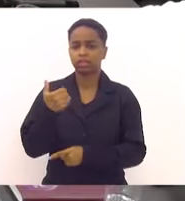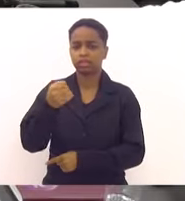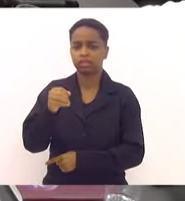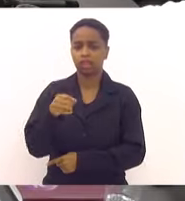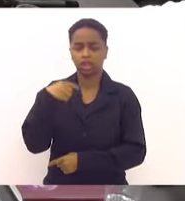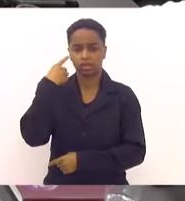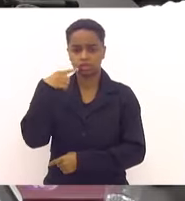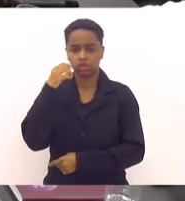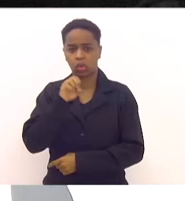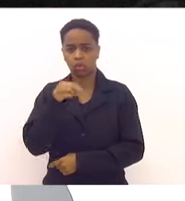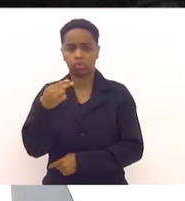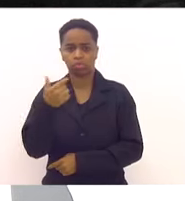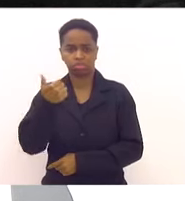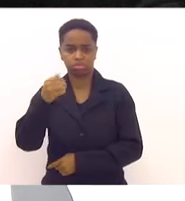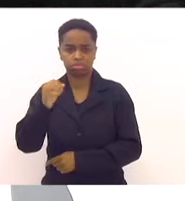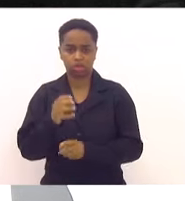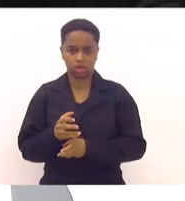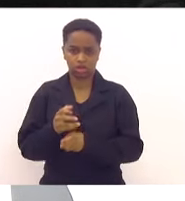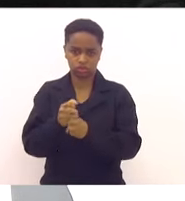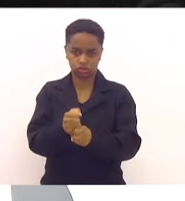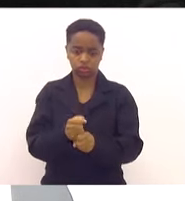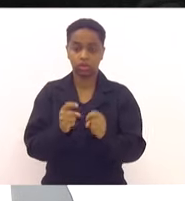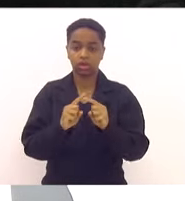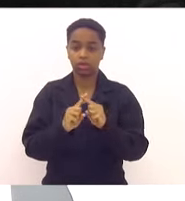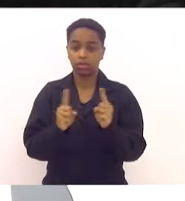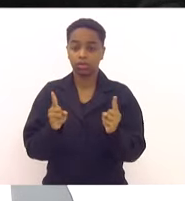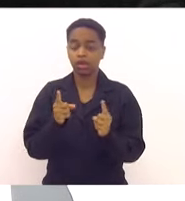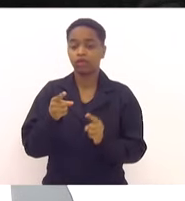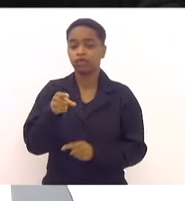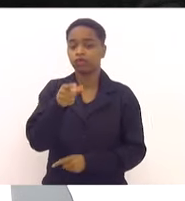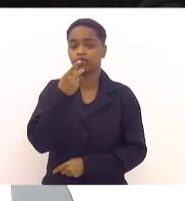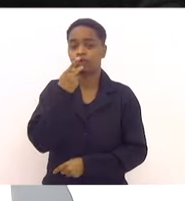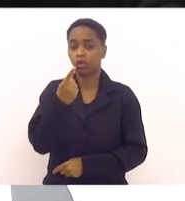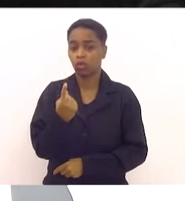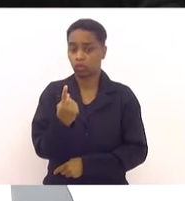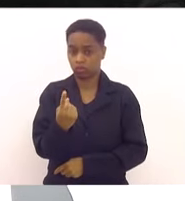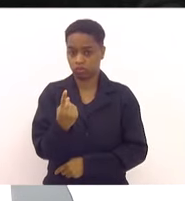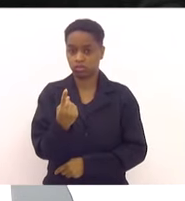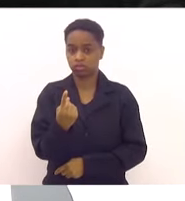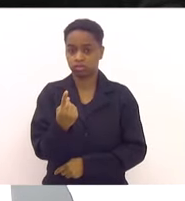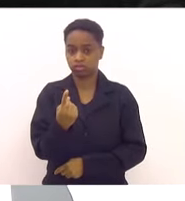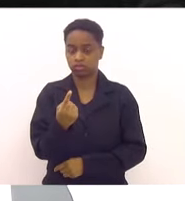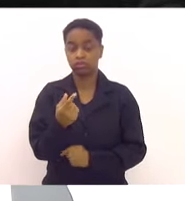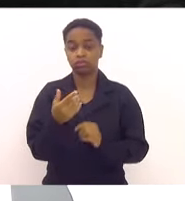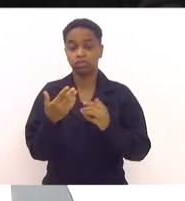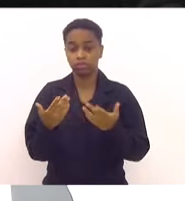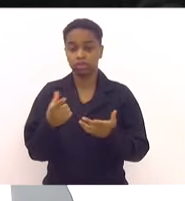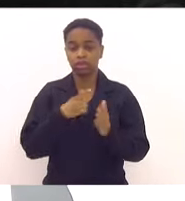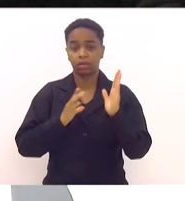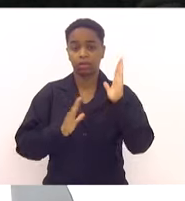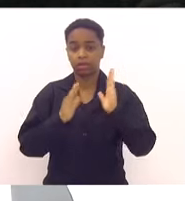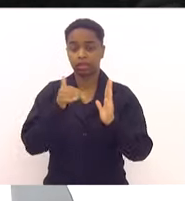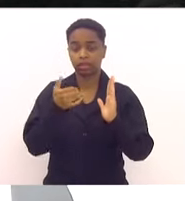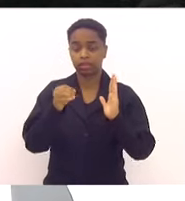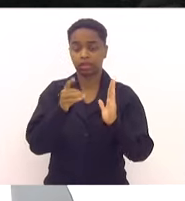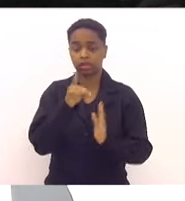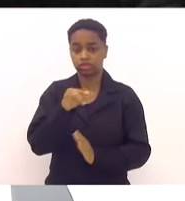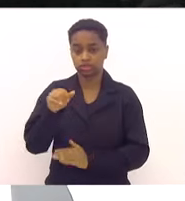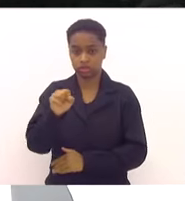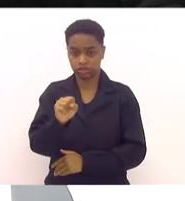advogados ou 10 contadores. Aí você está citando um. Esse cara tem o prazo de 10 dias. Se ele não abriu lá